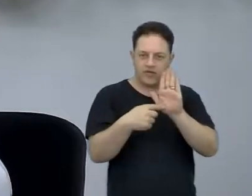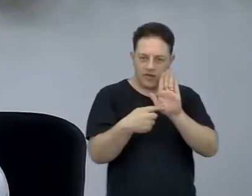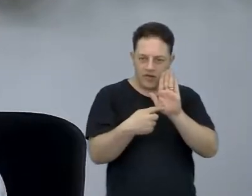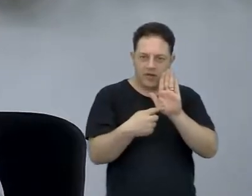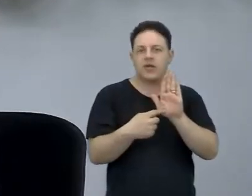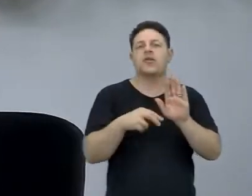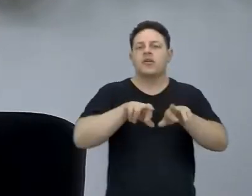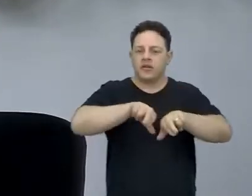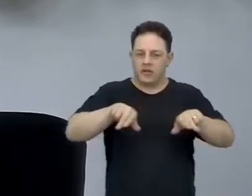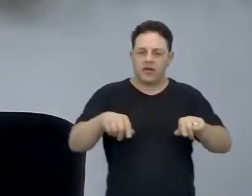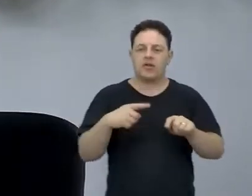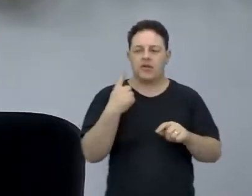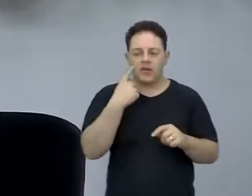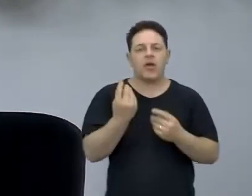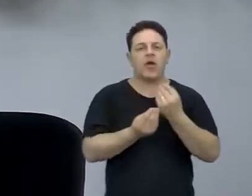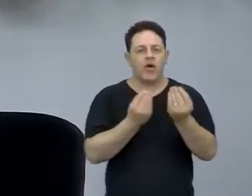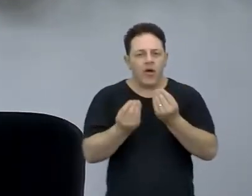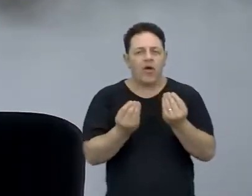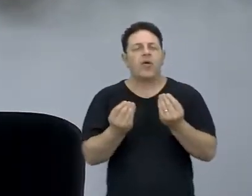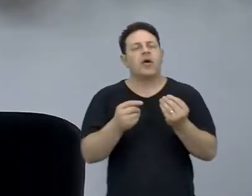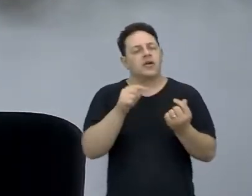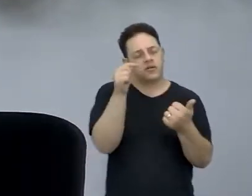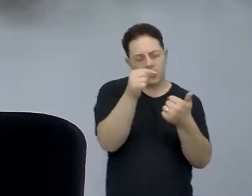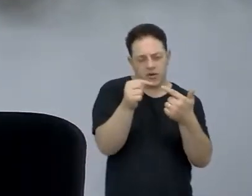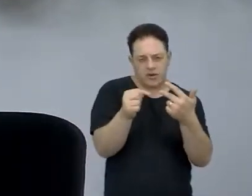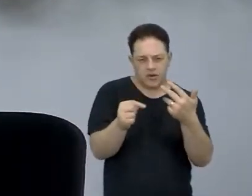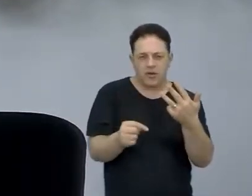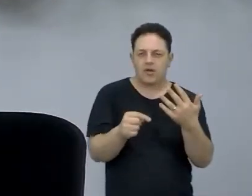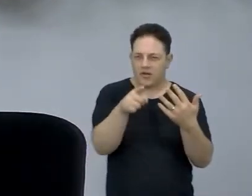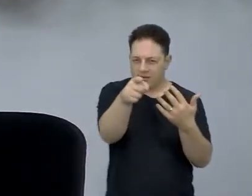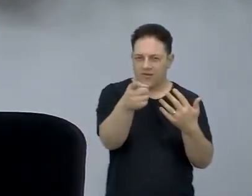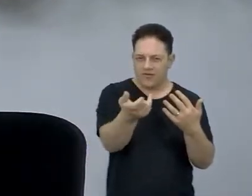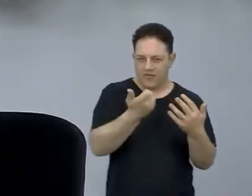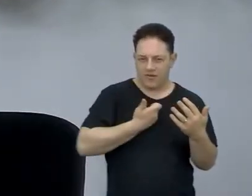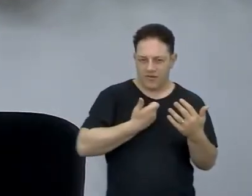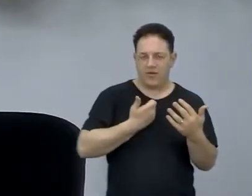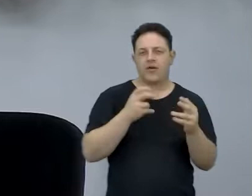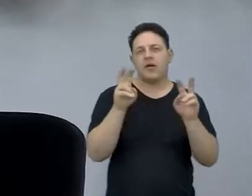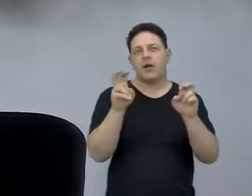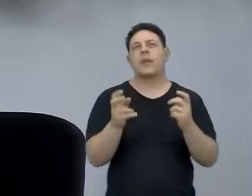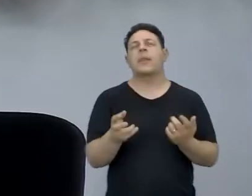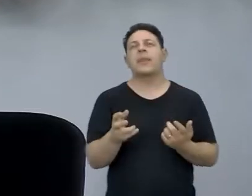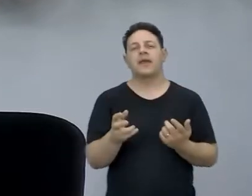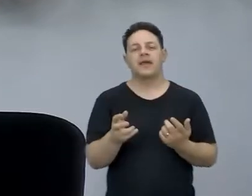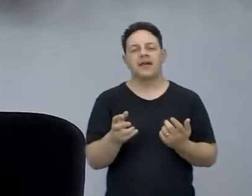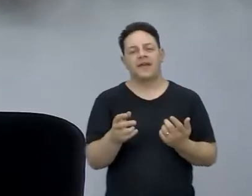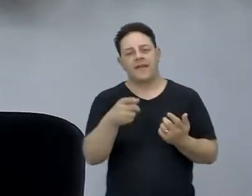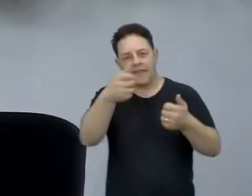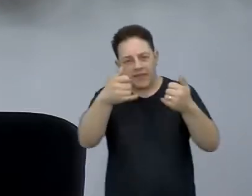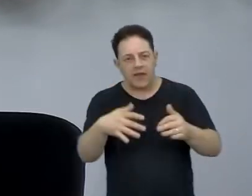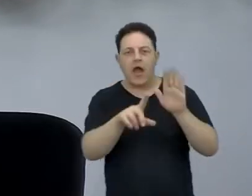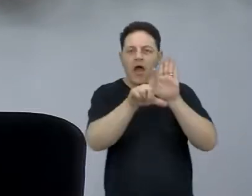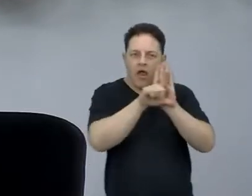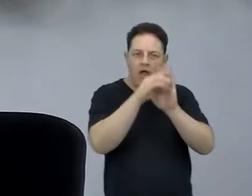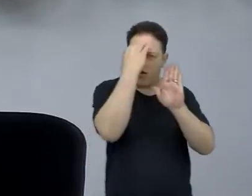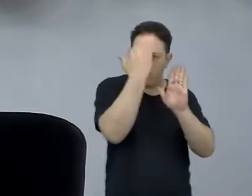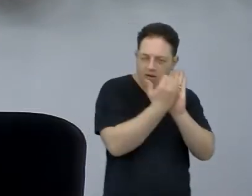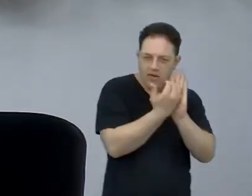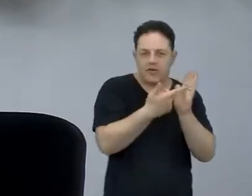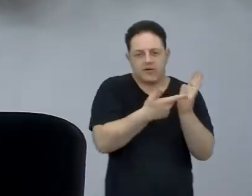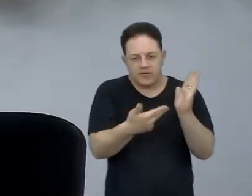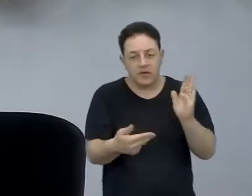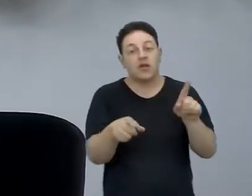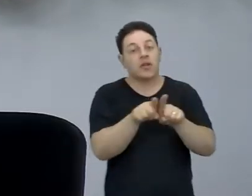né? Essas questões que você está chamando a atenção, né, Eveline, que estão aí dentro da legislação e tudo mais, que envolve